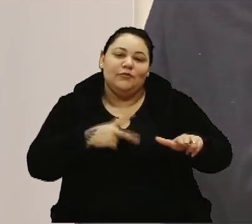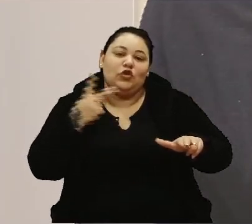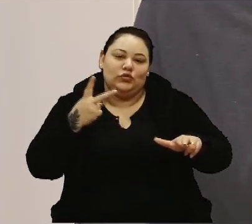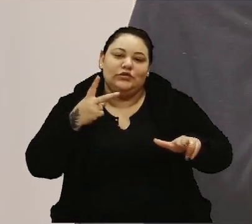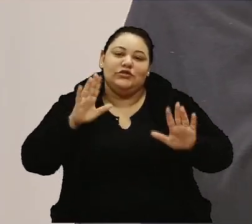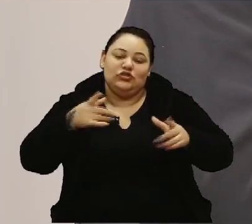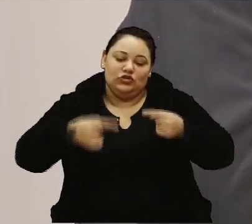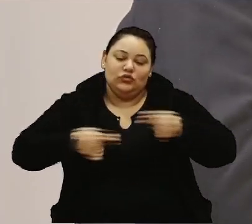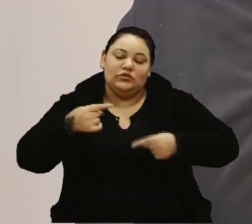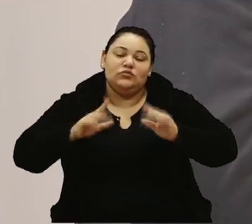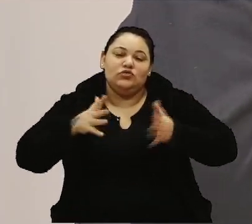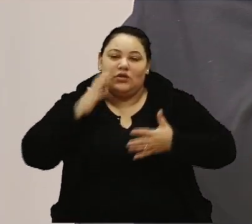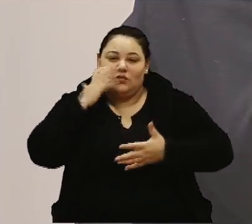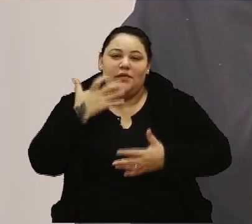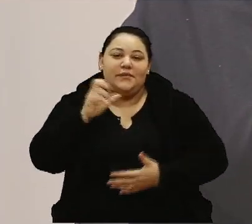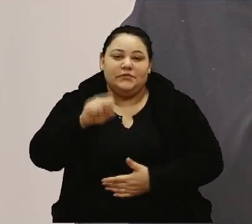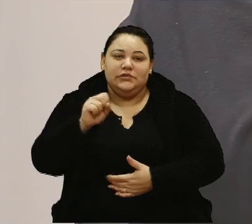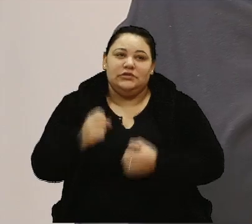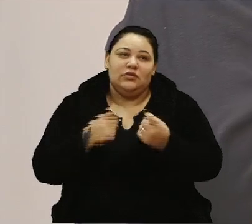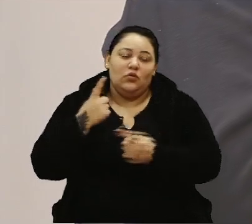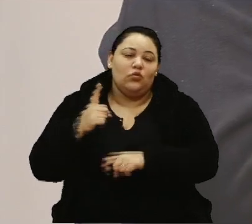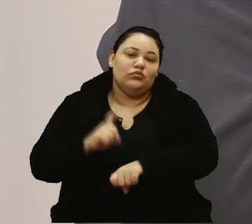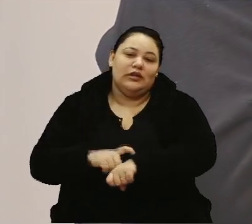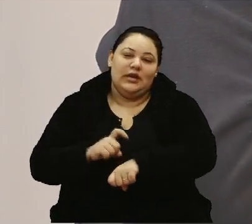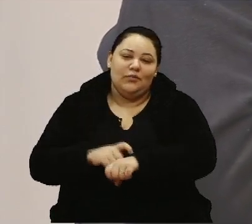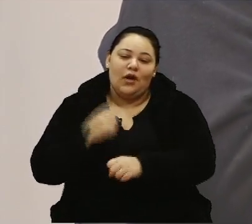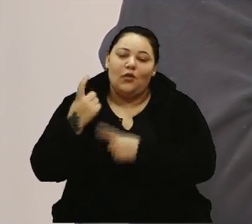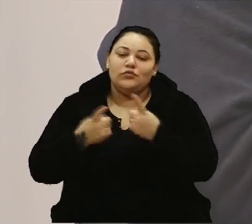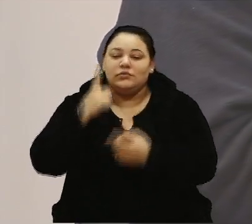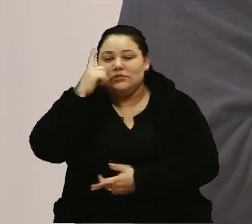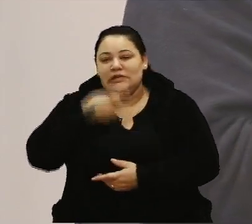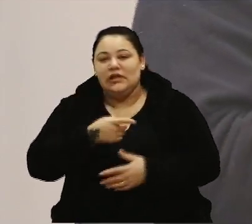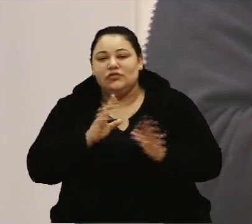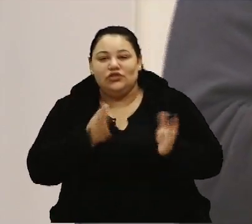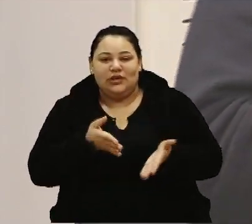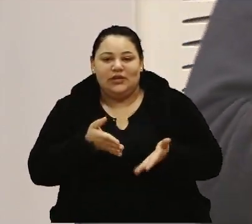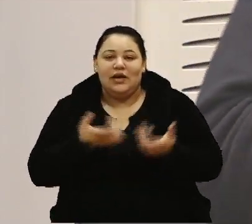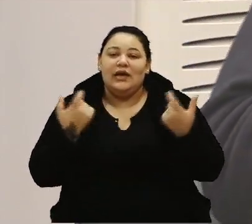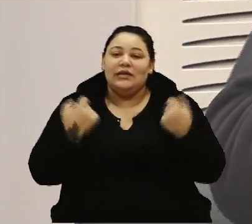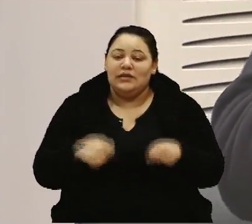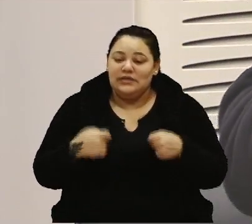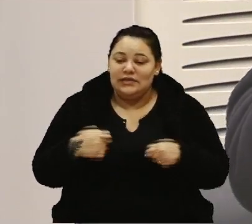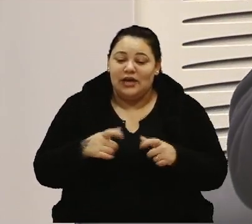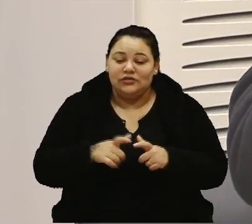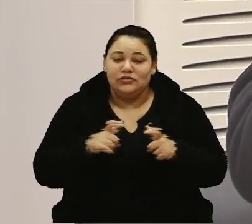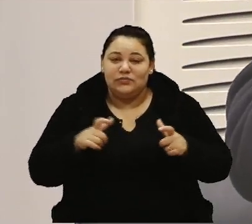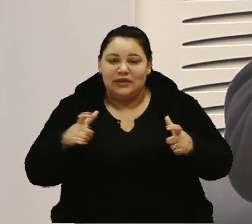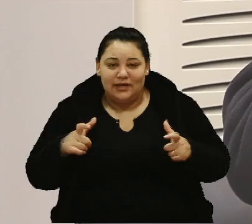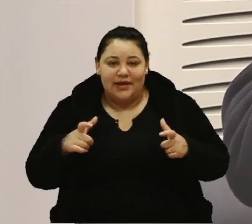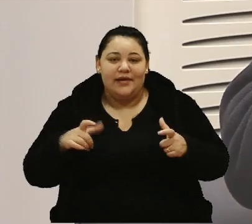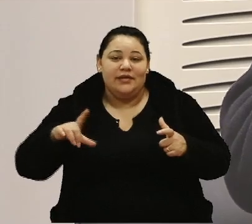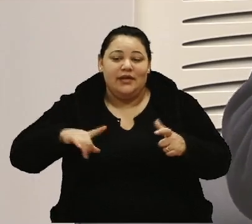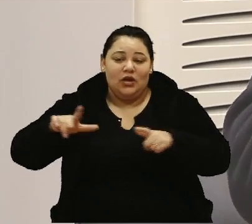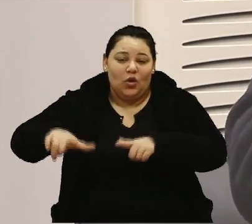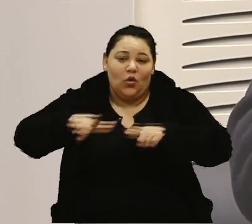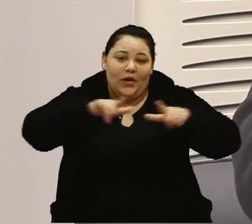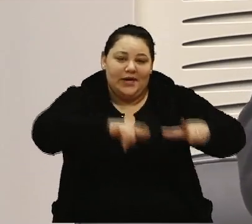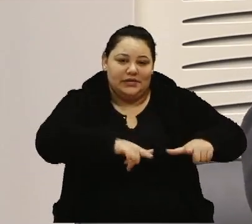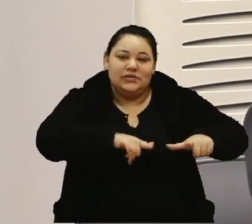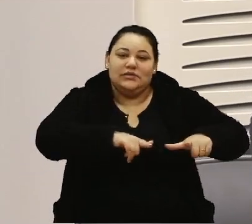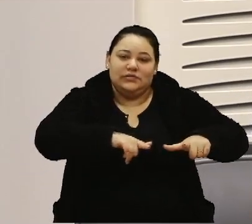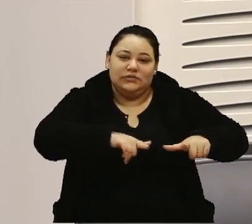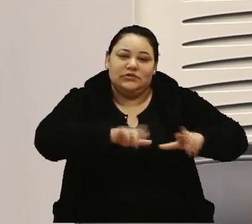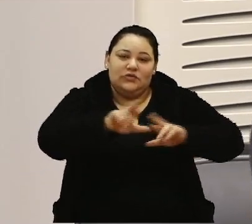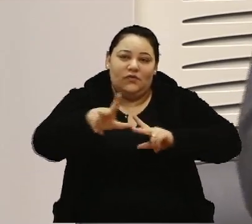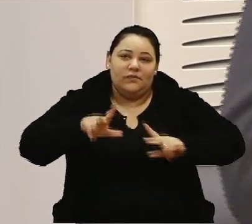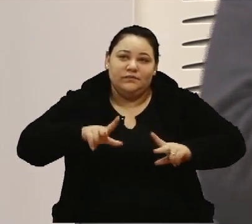vem acontecendo há alguns mandatos, né, da necessidade da ampliação dos conselhos tutelares, E os conselhos,